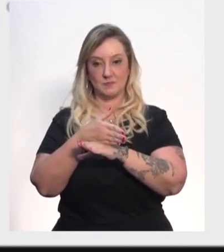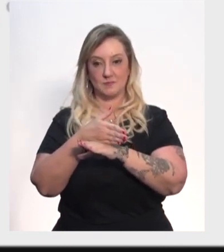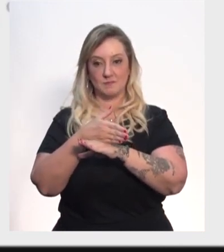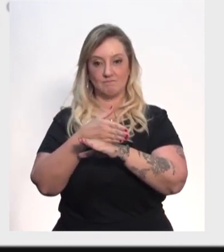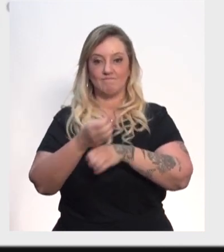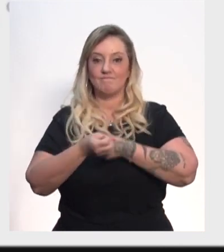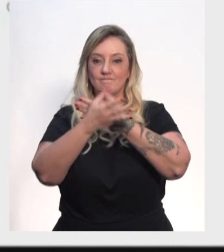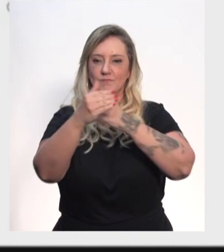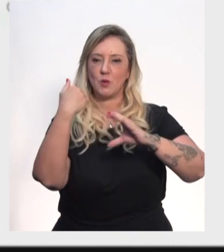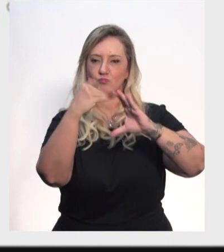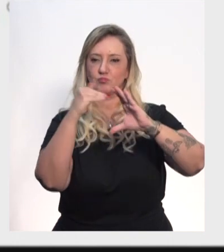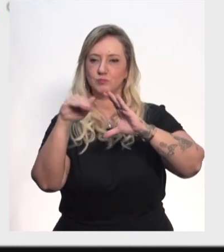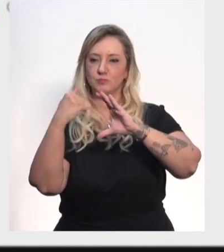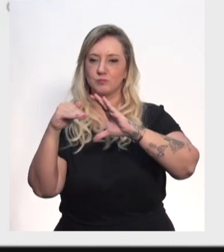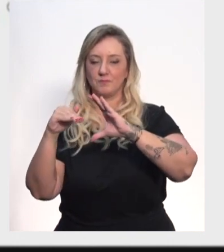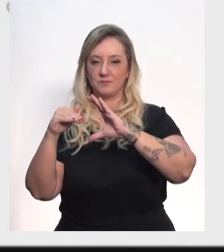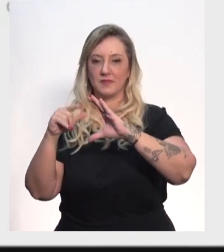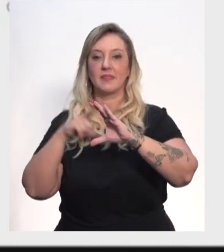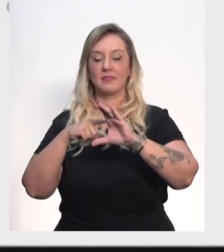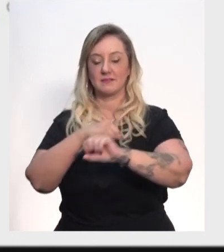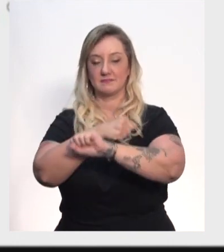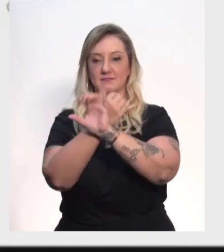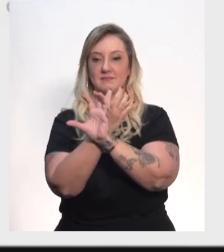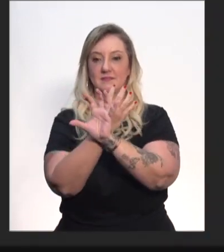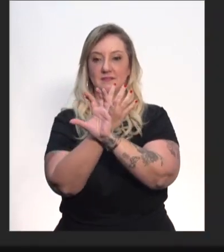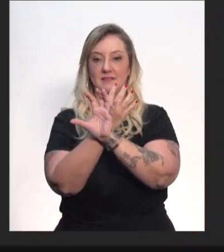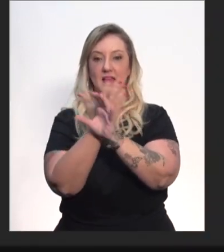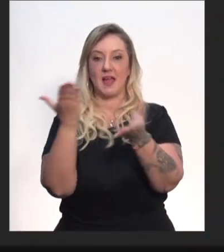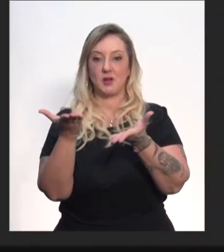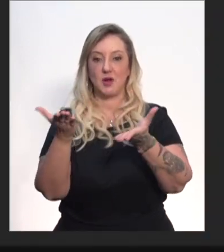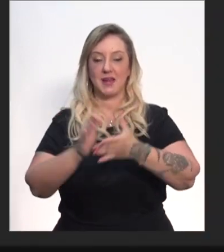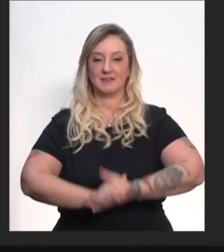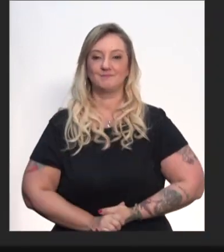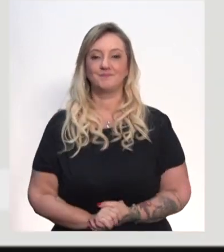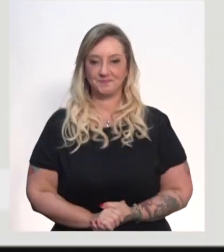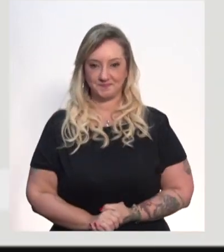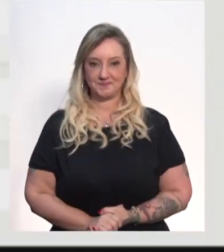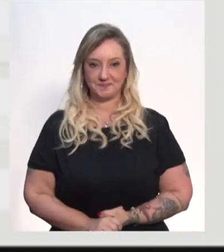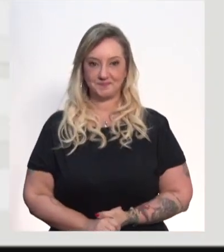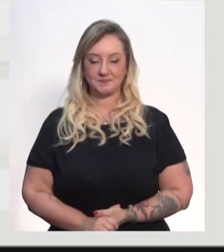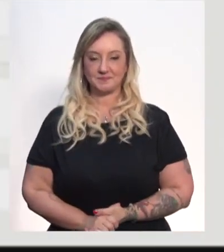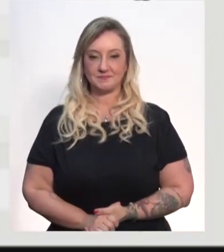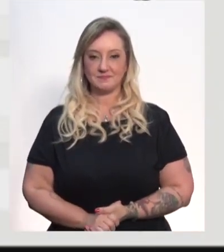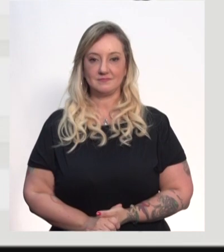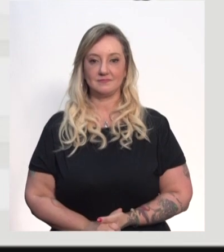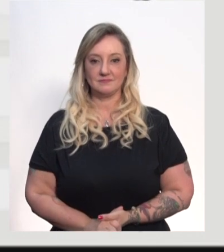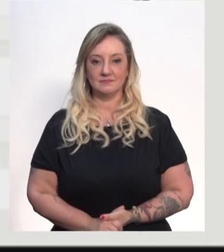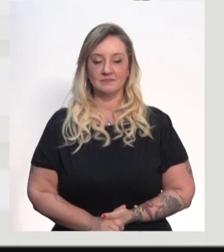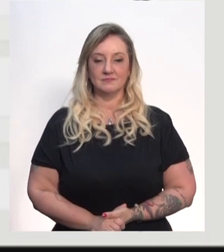como criar uma reunião no Teams e compartilhar essa reunião com as pessoas que devem participar dela.